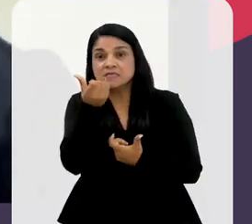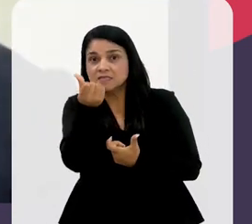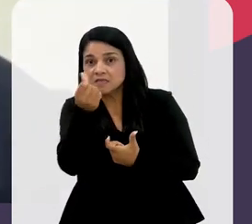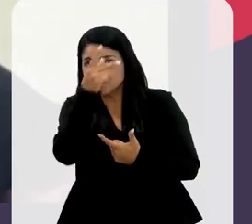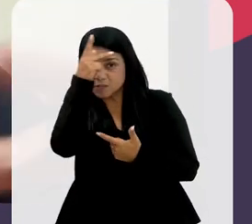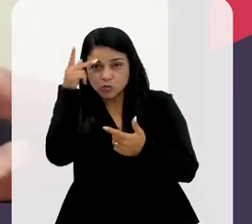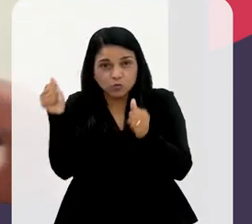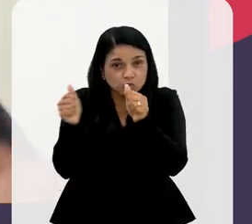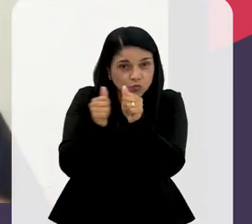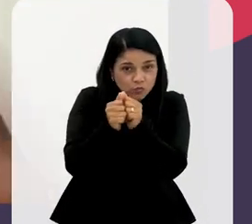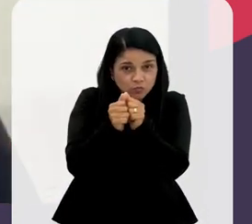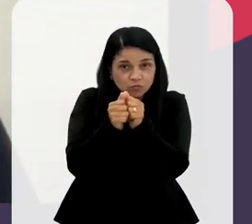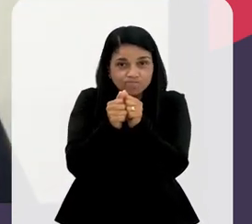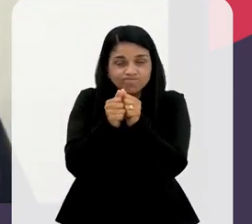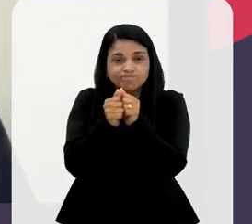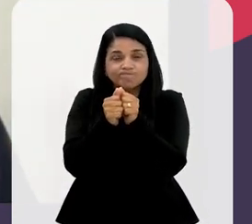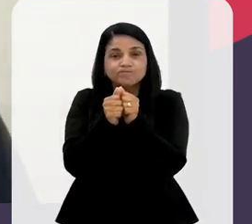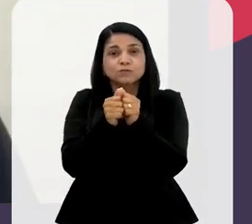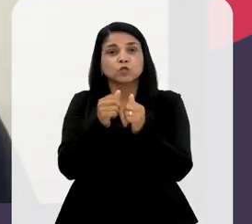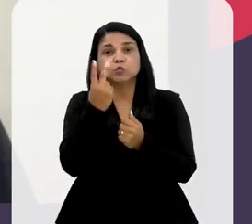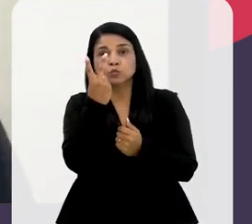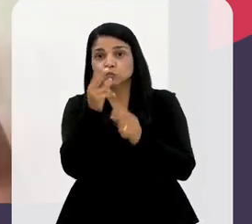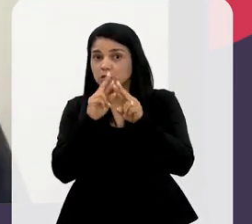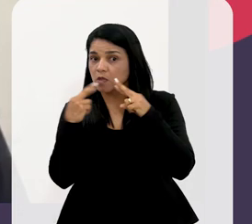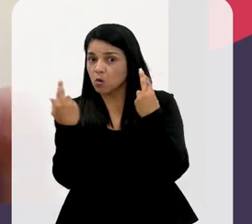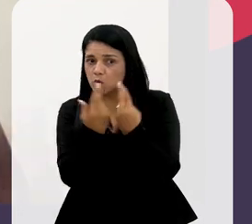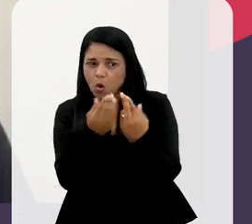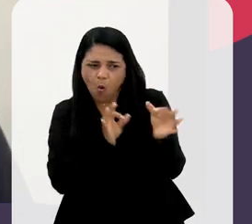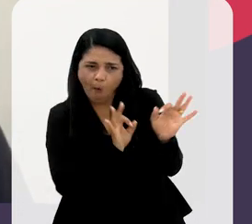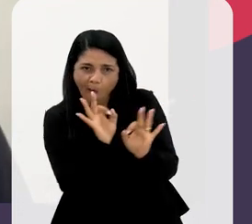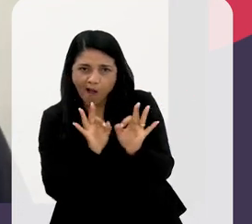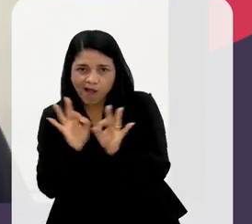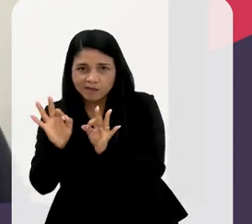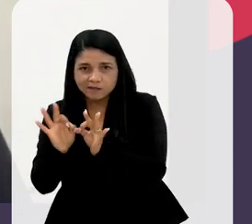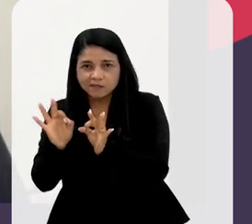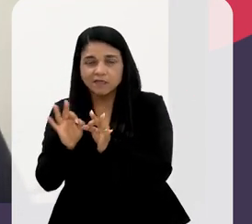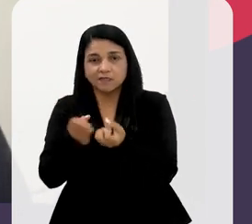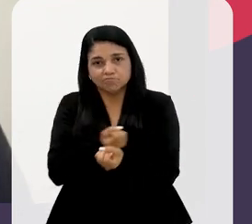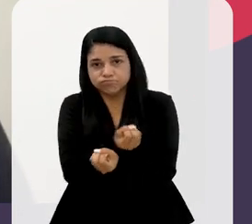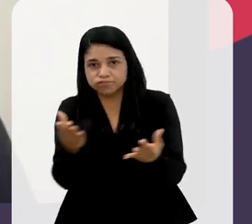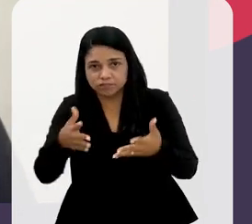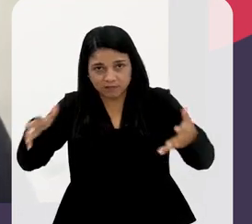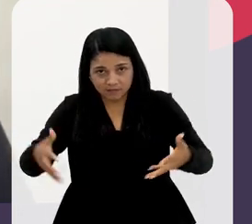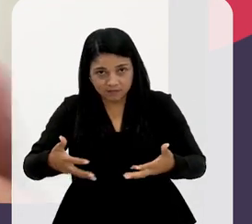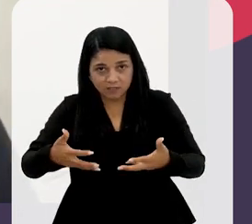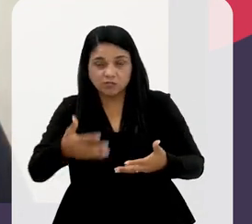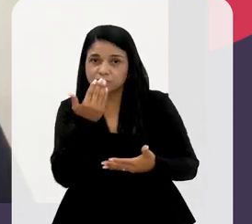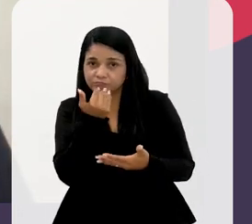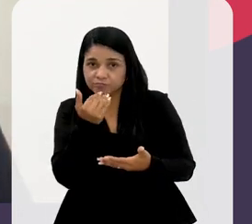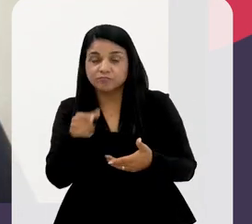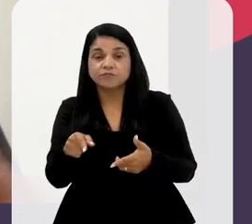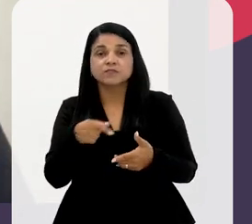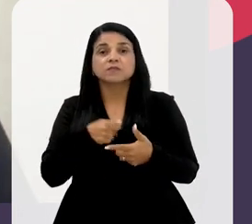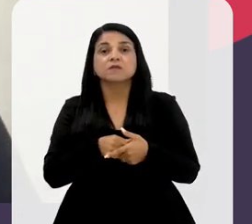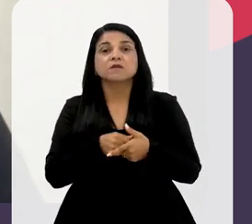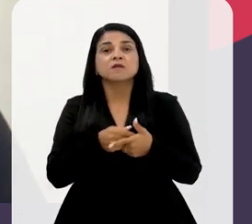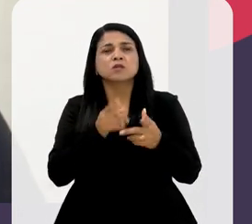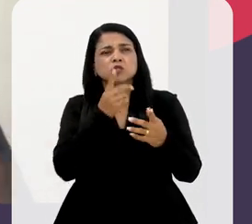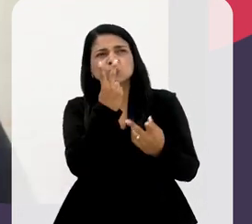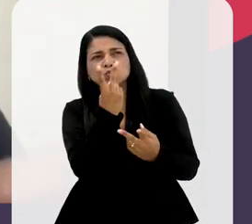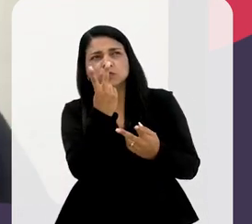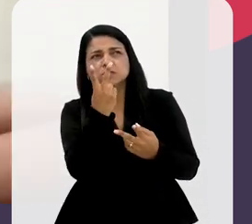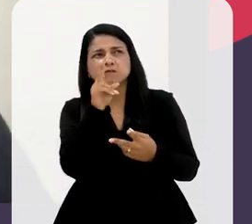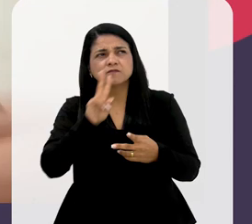reuni 6 pessoas, fizemos umas 2 reuniões para organizar isso. Eu me lembro de ter saído na rua umas 2 vezes,